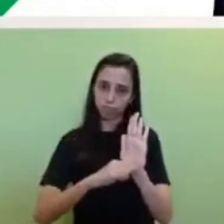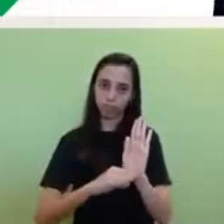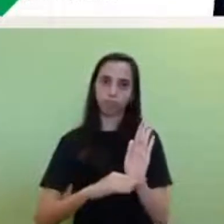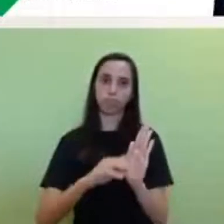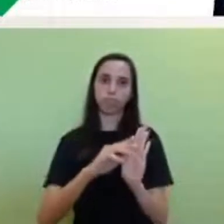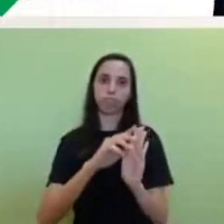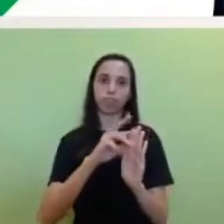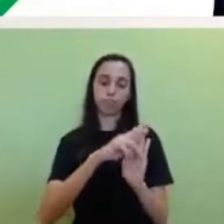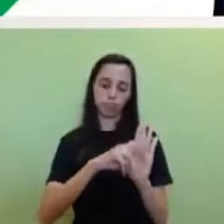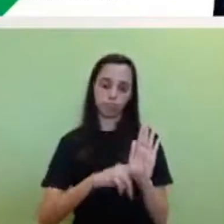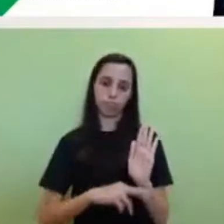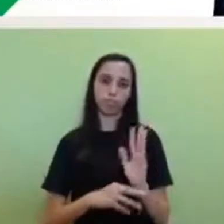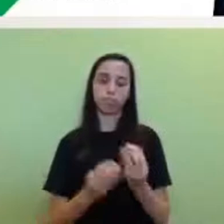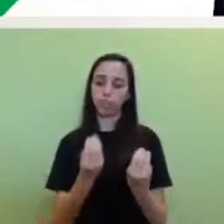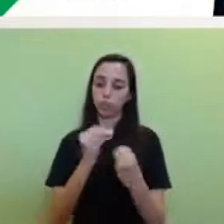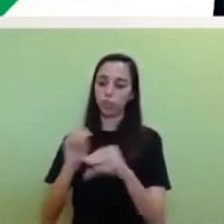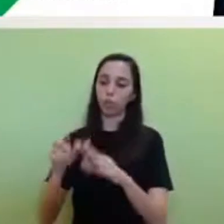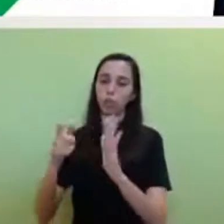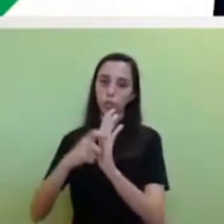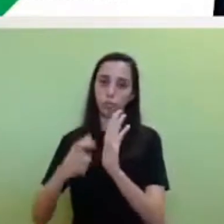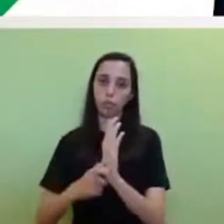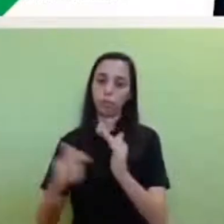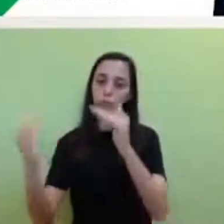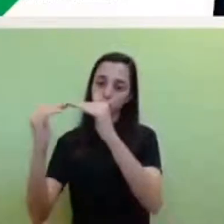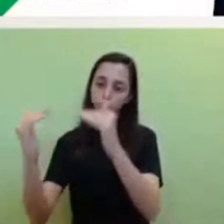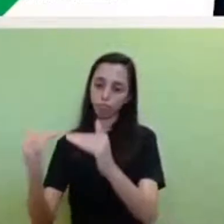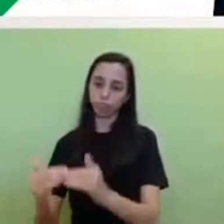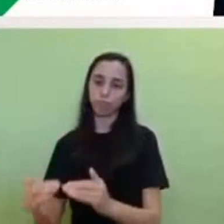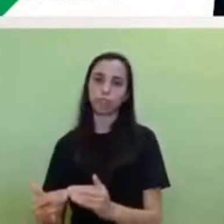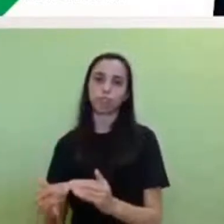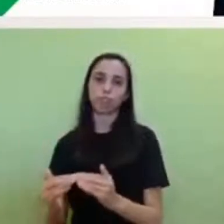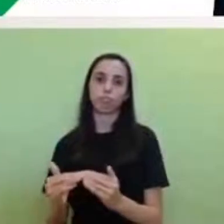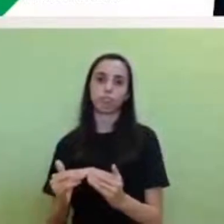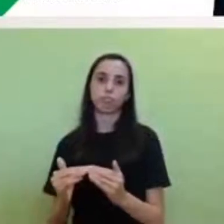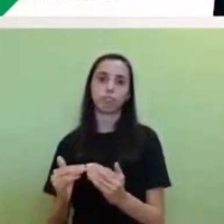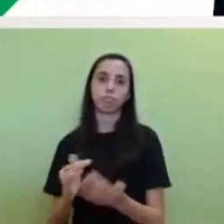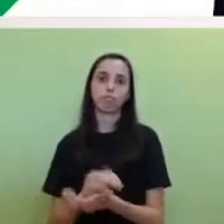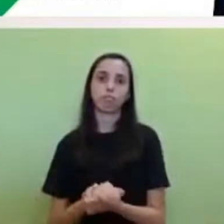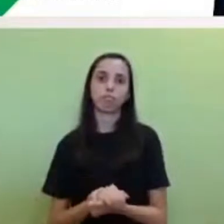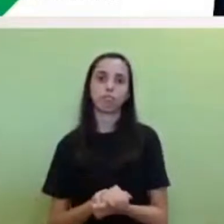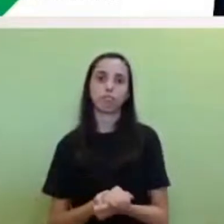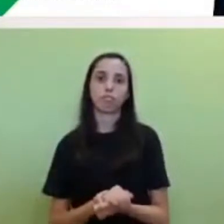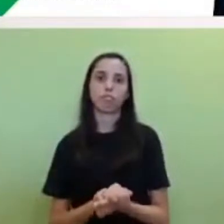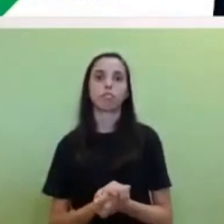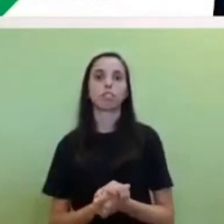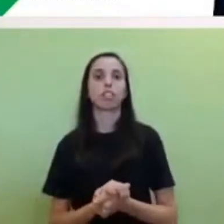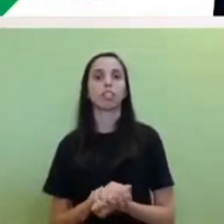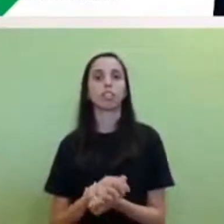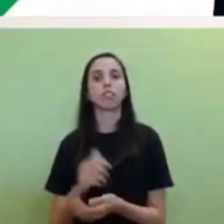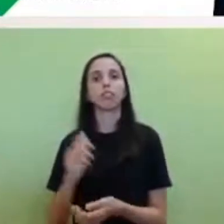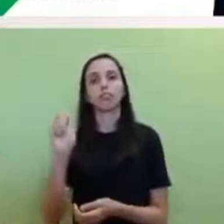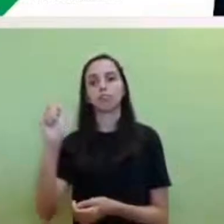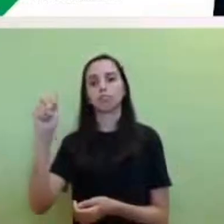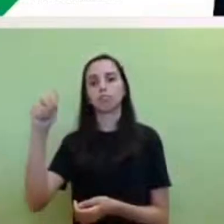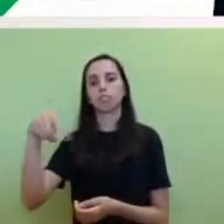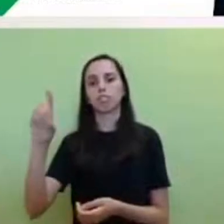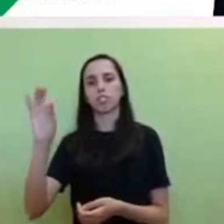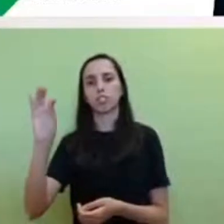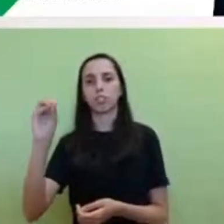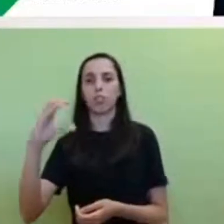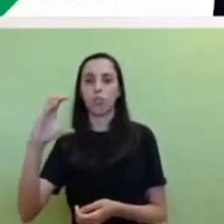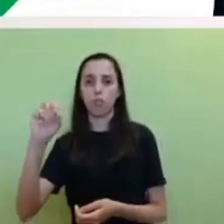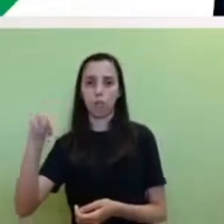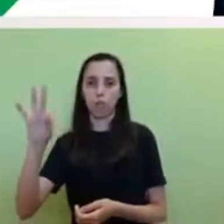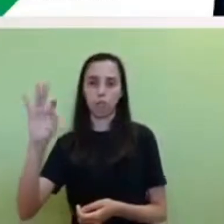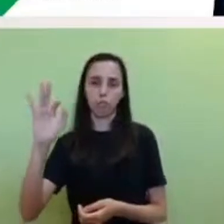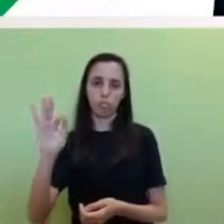Legislativa e joguei num programa de concordância. Que é o Anticonk. Daí